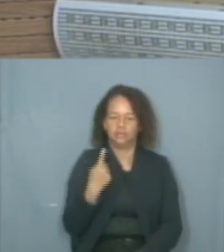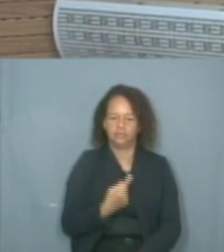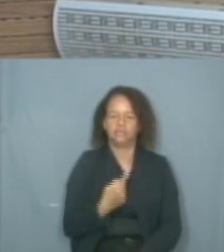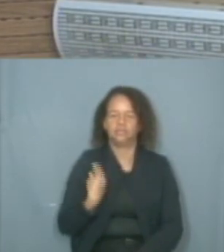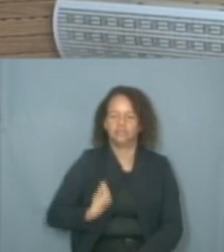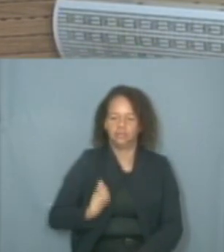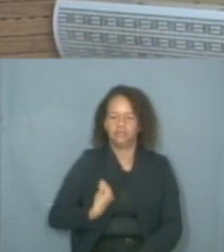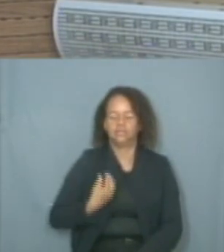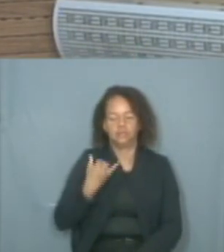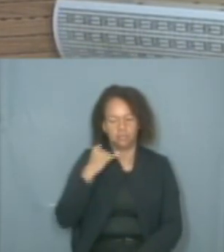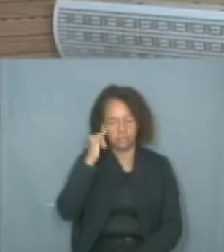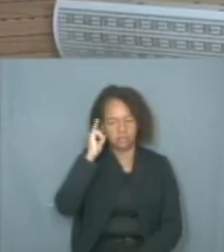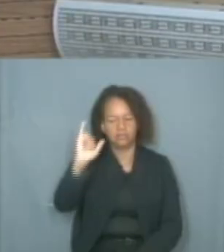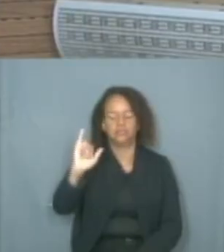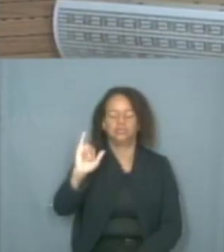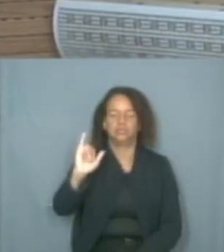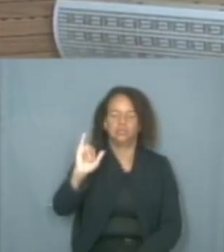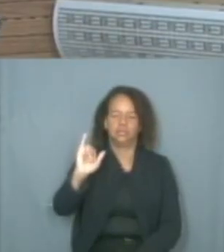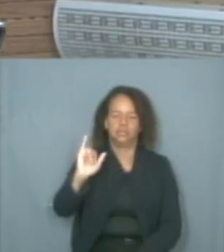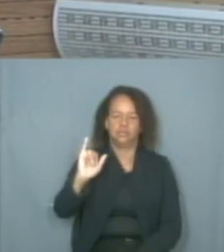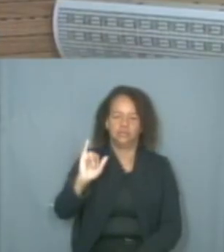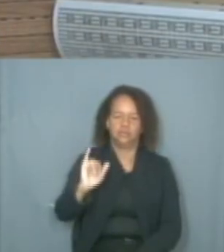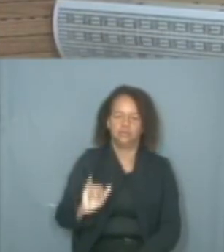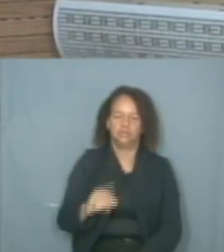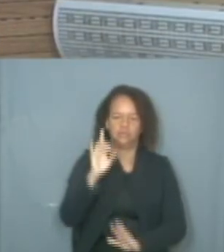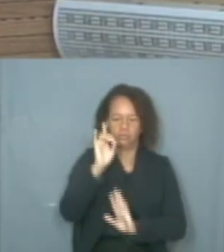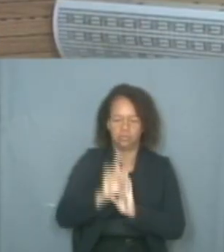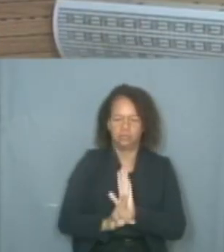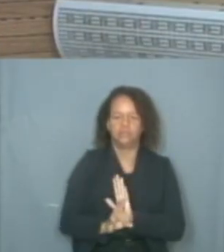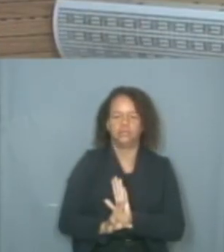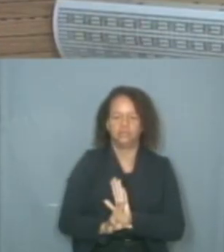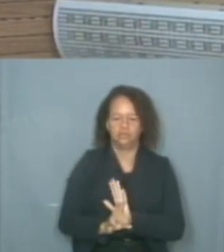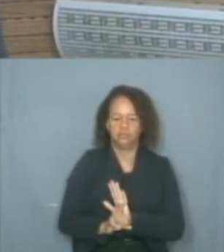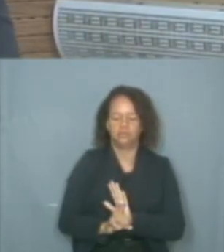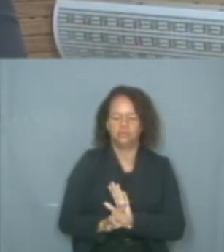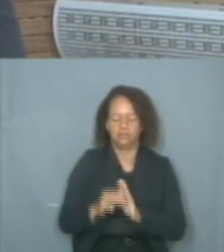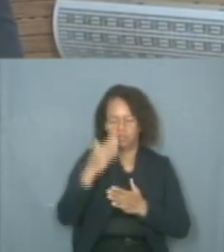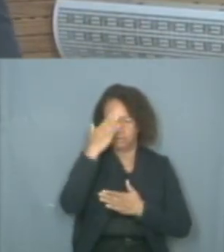as vidas preservadas, que é um direito inquestionável e indiscutível. Muito obrigada.